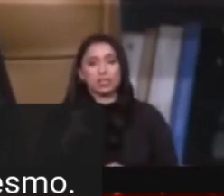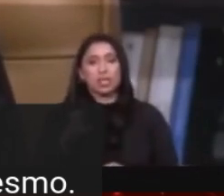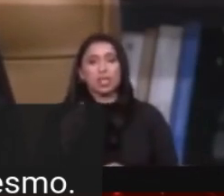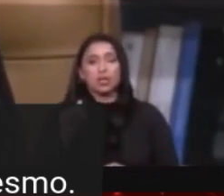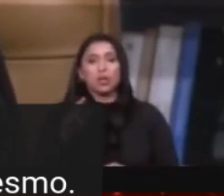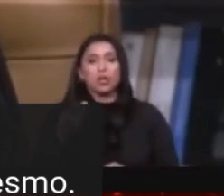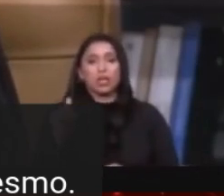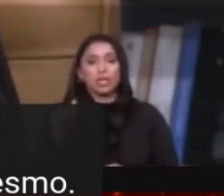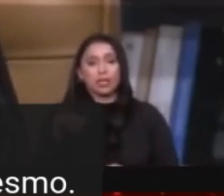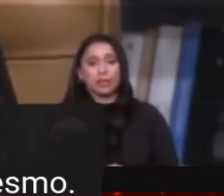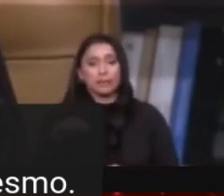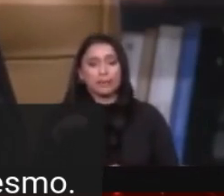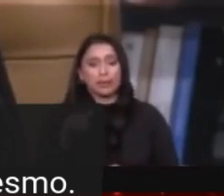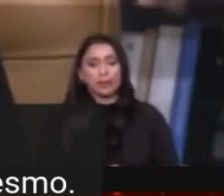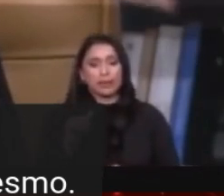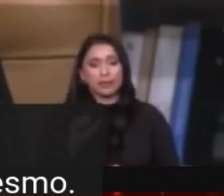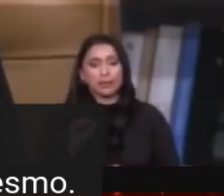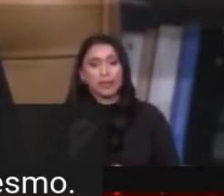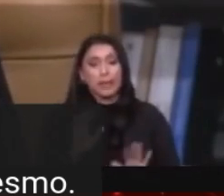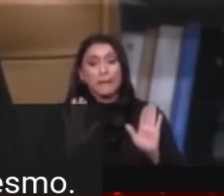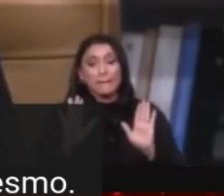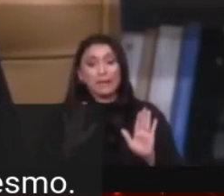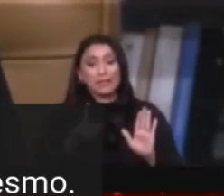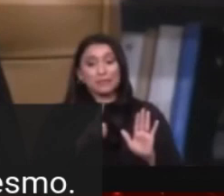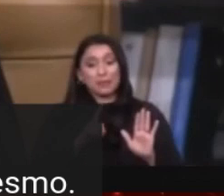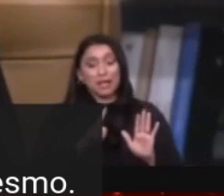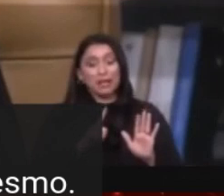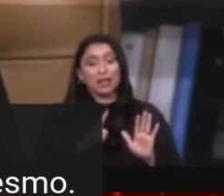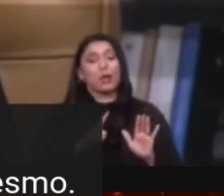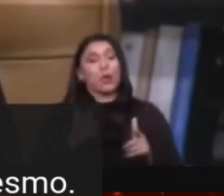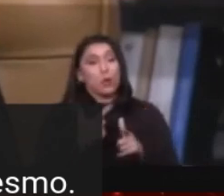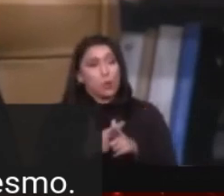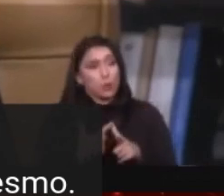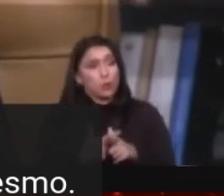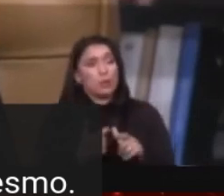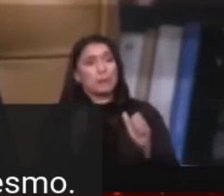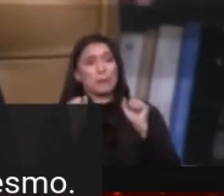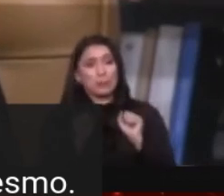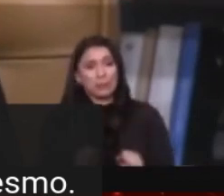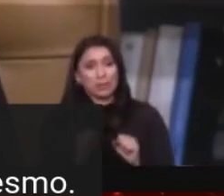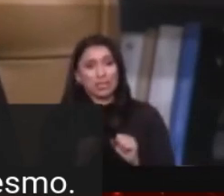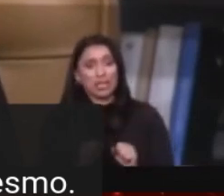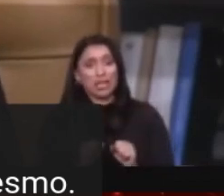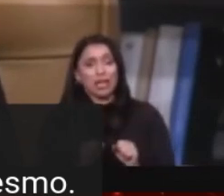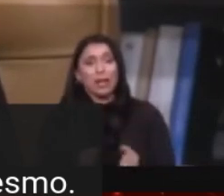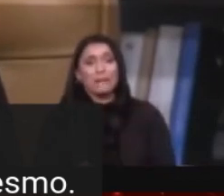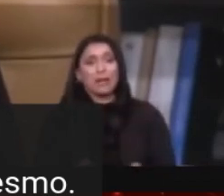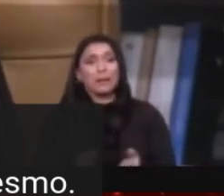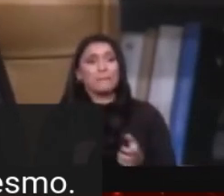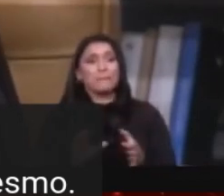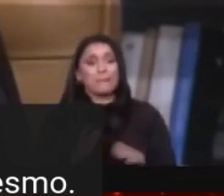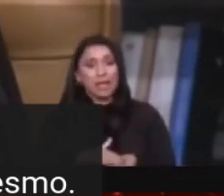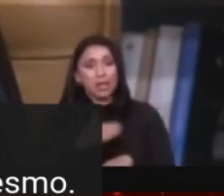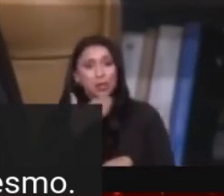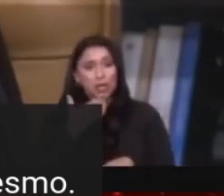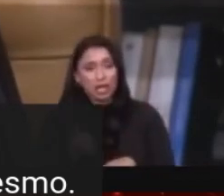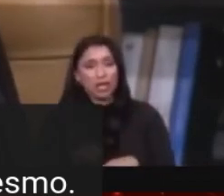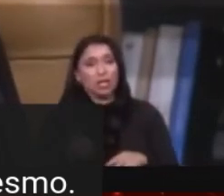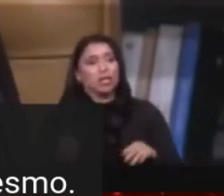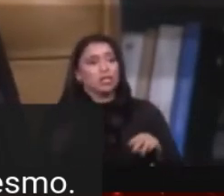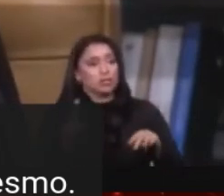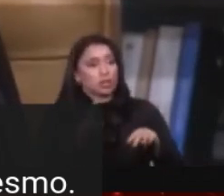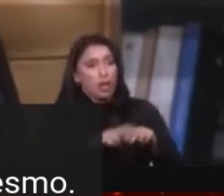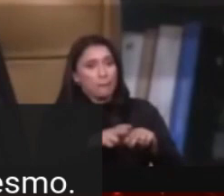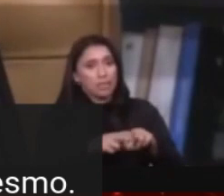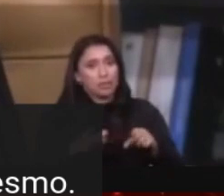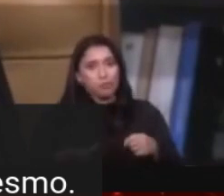mas para nós enfrentarmos o problema realmente do hiperencarceramento de jovens, eu